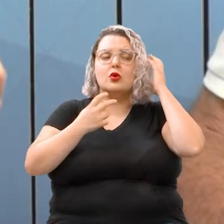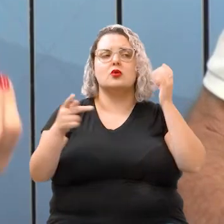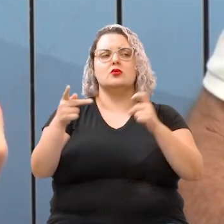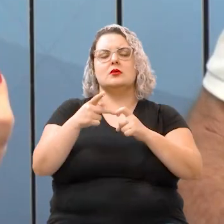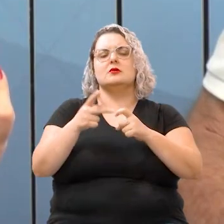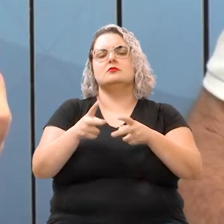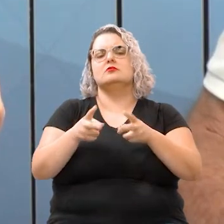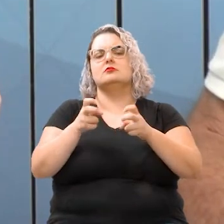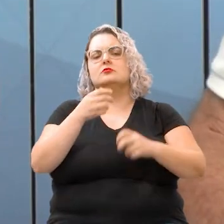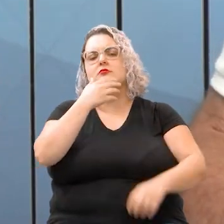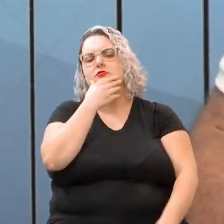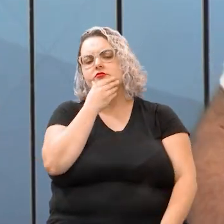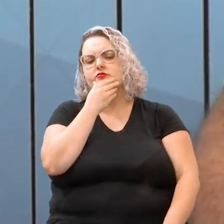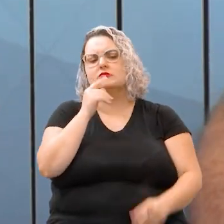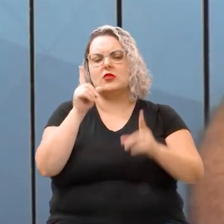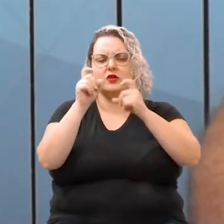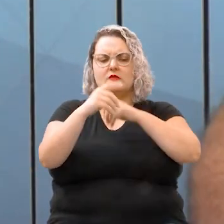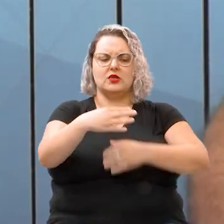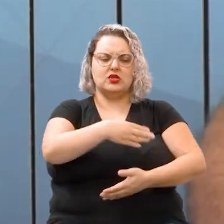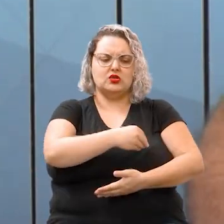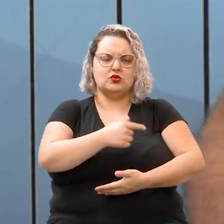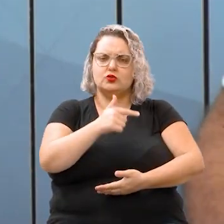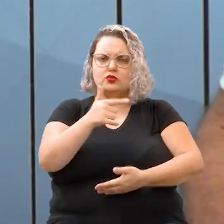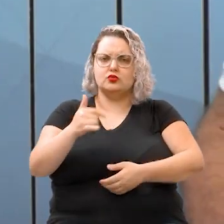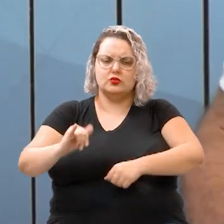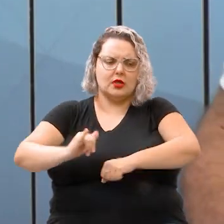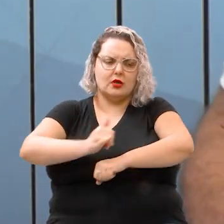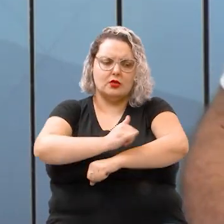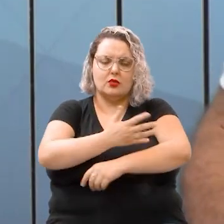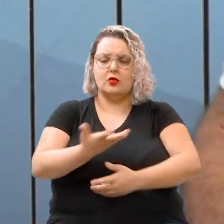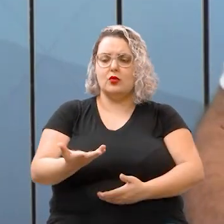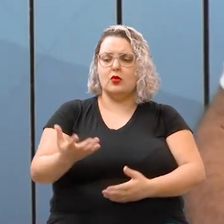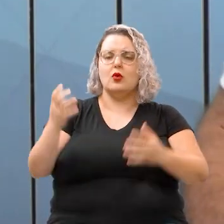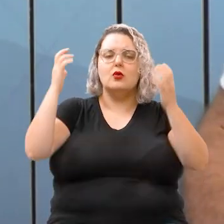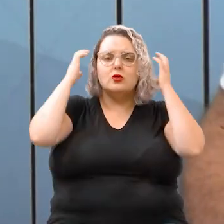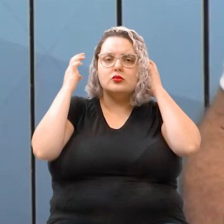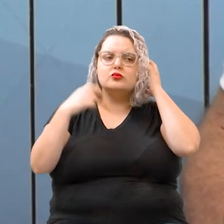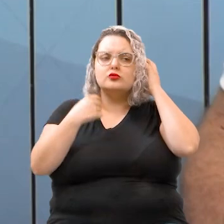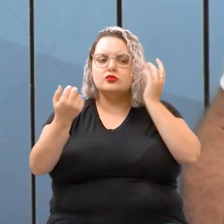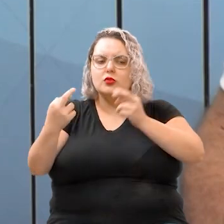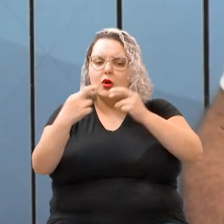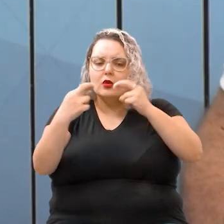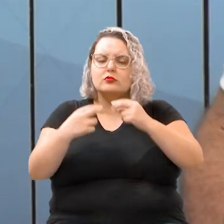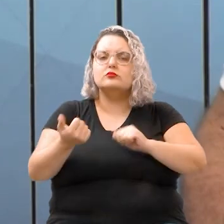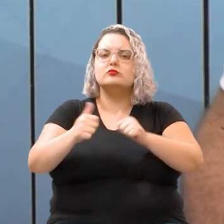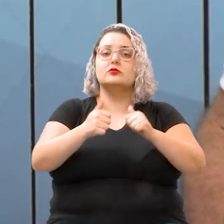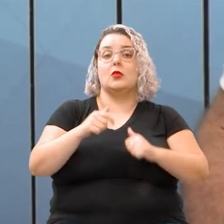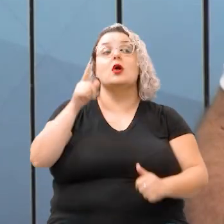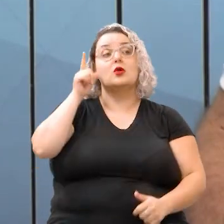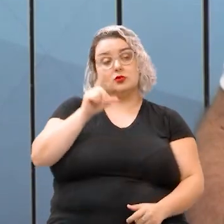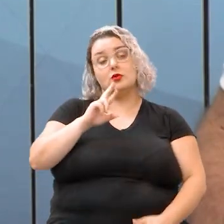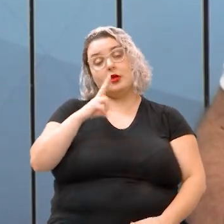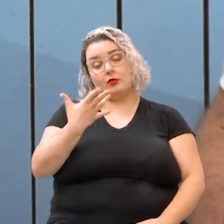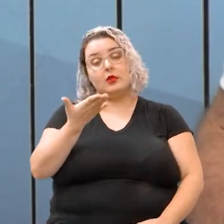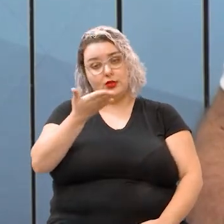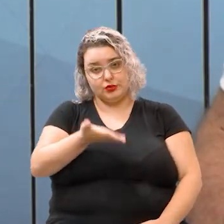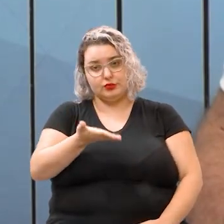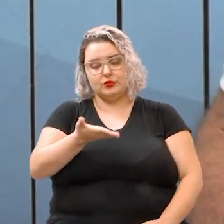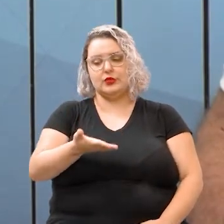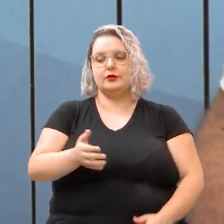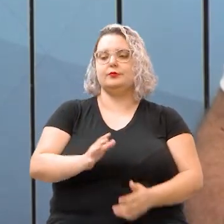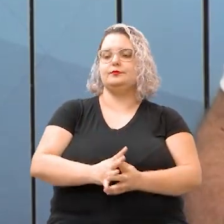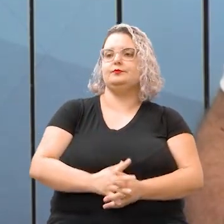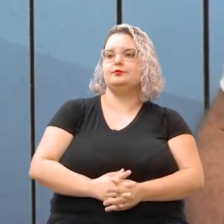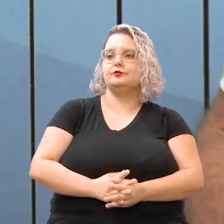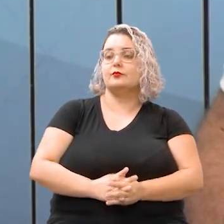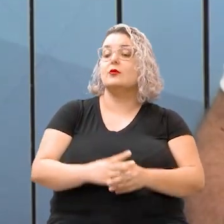está com dificuldade de amamentar, não está ganhando peso, o fono consegue avaliar e a gente consegue resolver aquele caso. Tá.